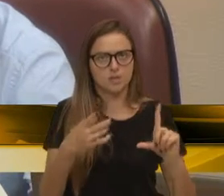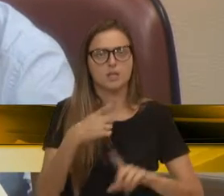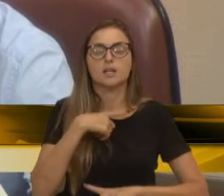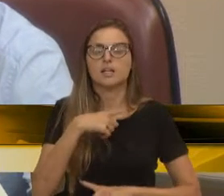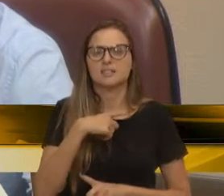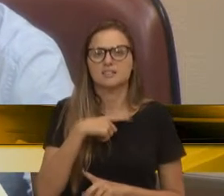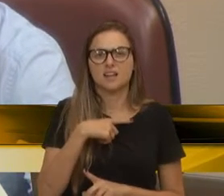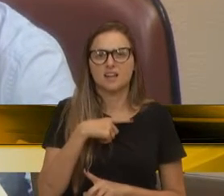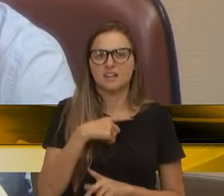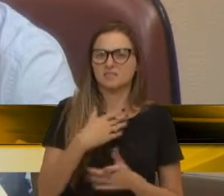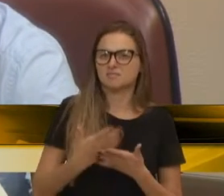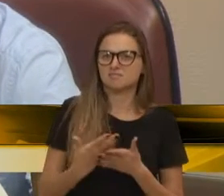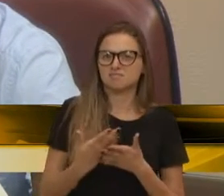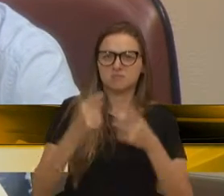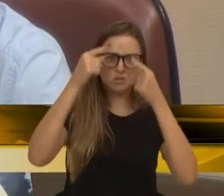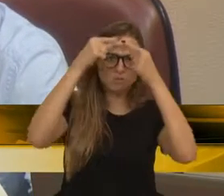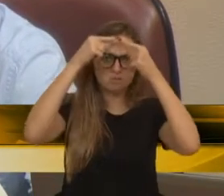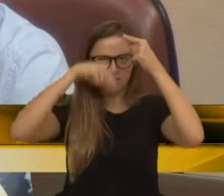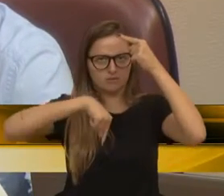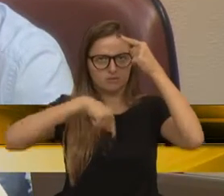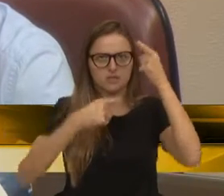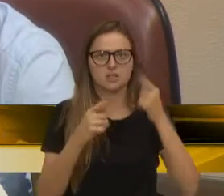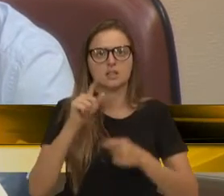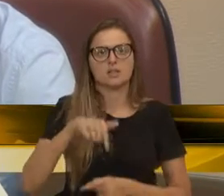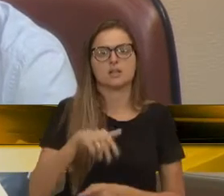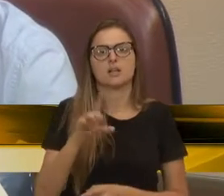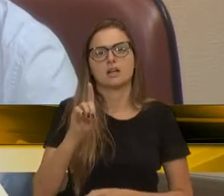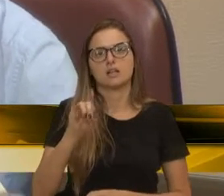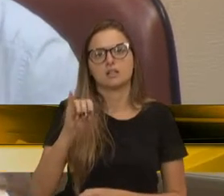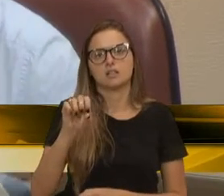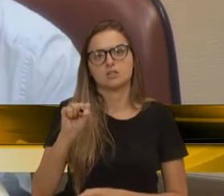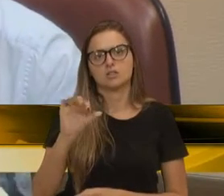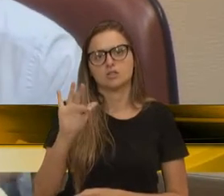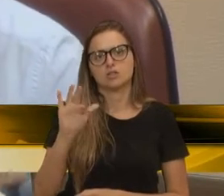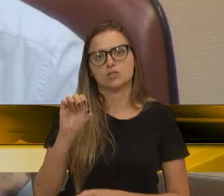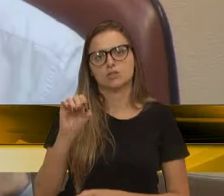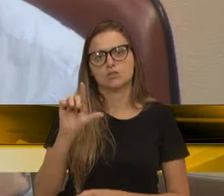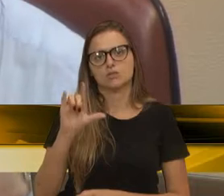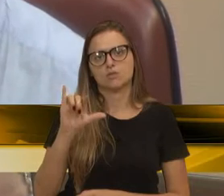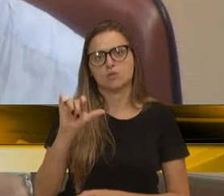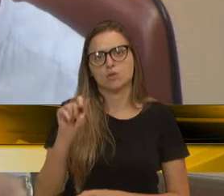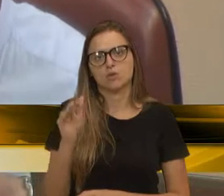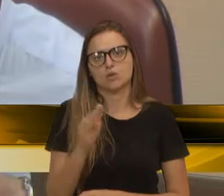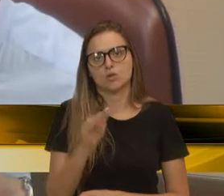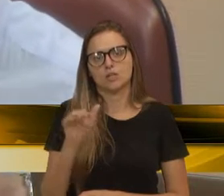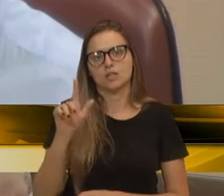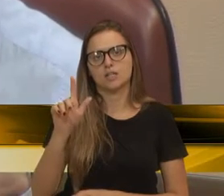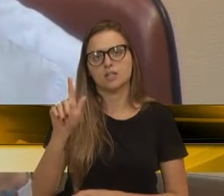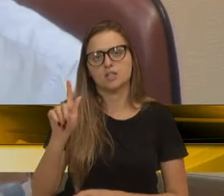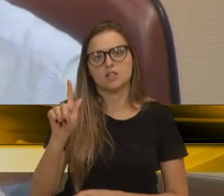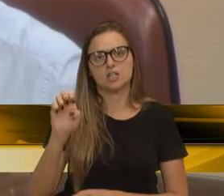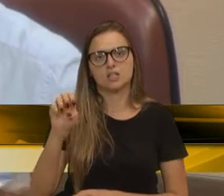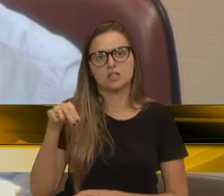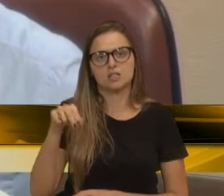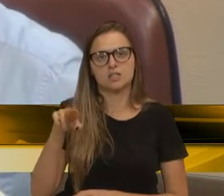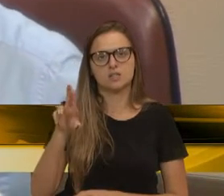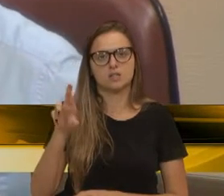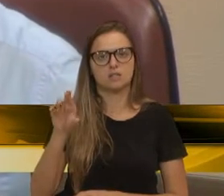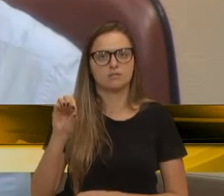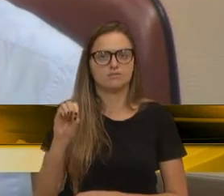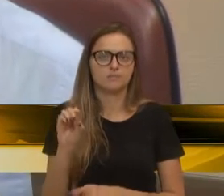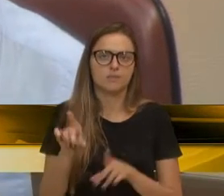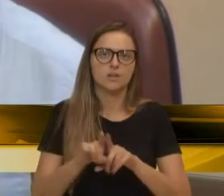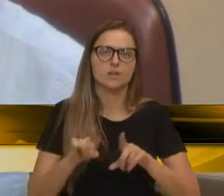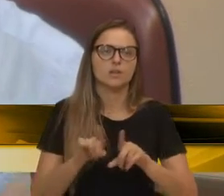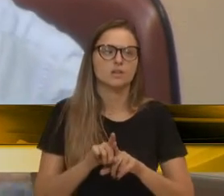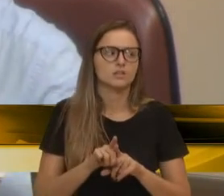transtorno clínico denominado disforia de gênero consistente um fortíssimo incontrolável sentimento de